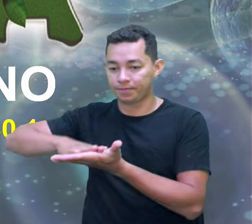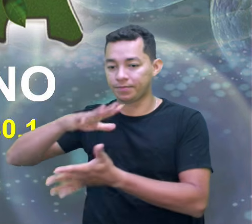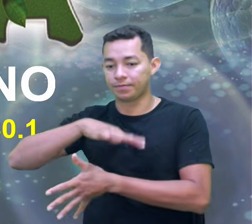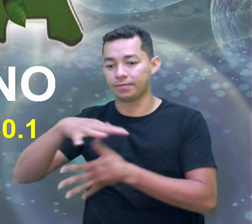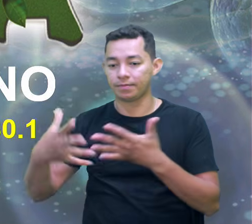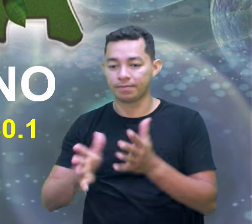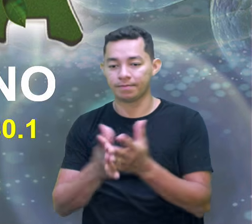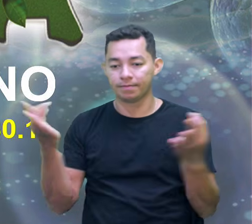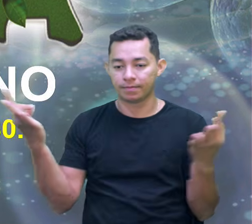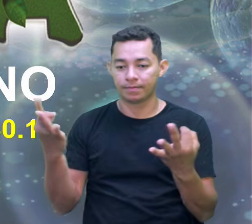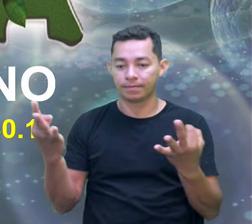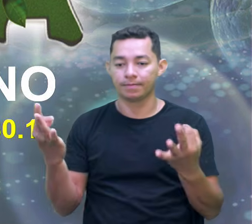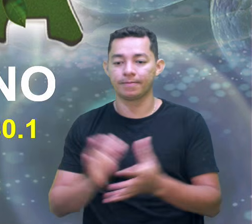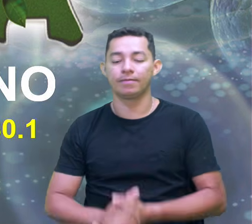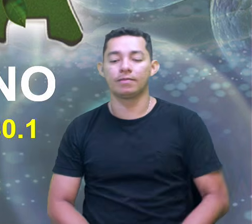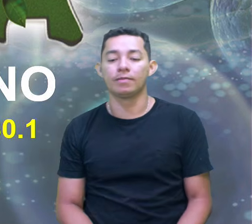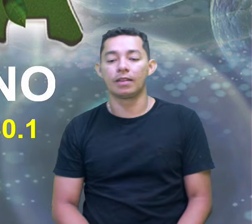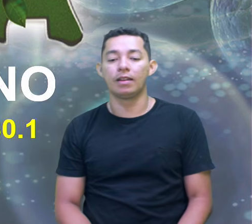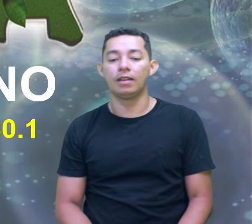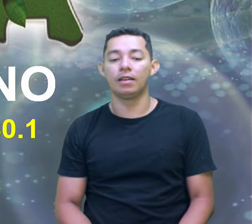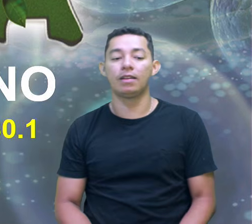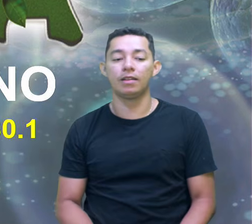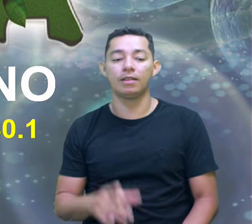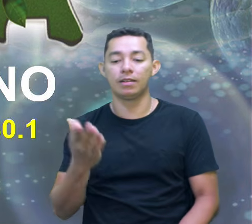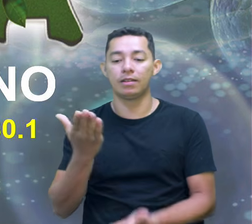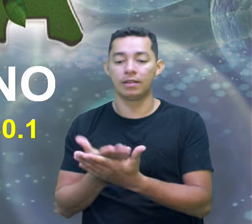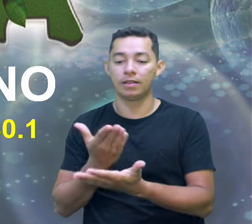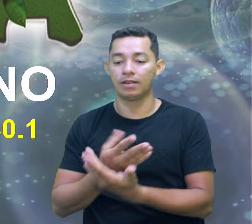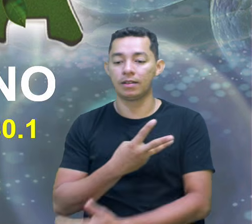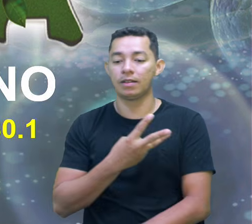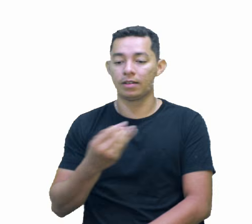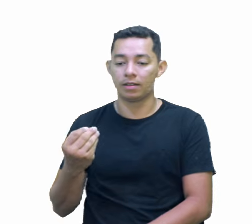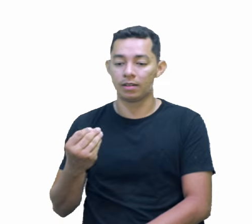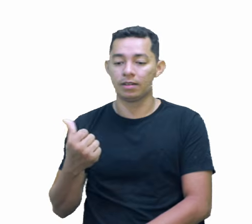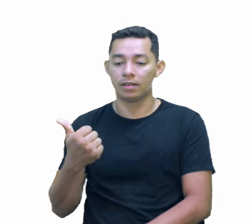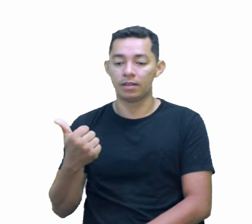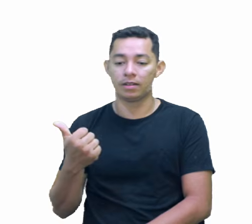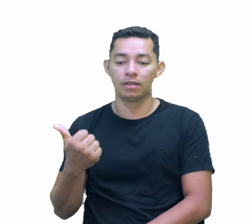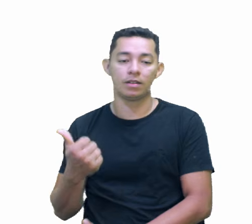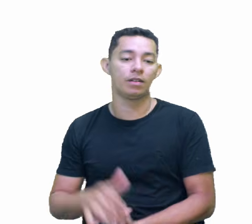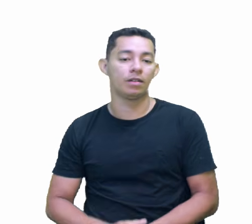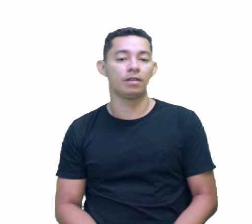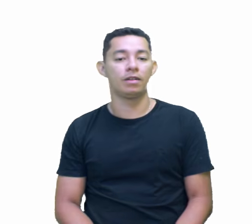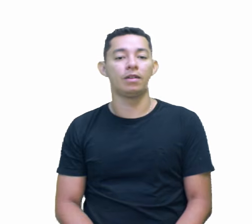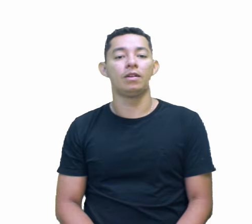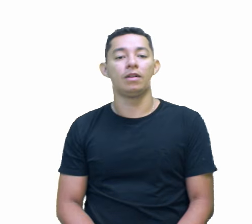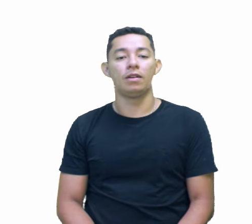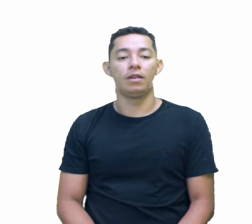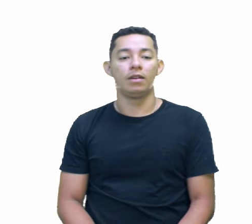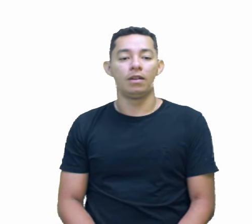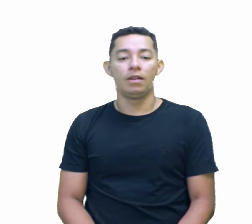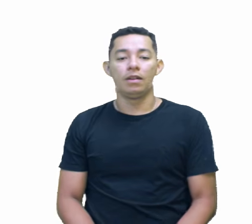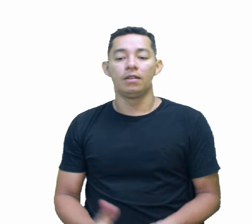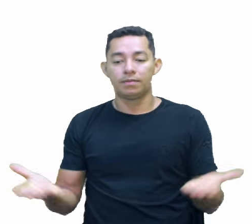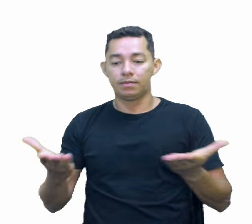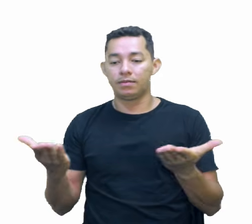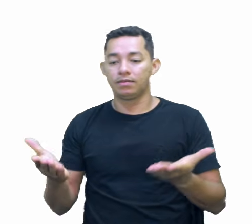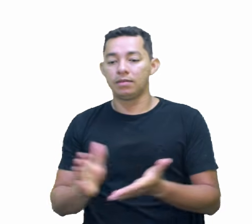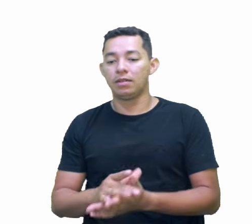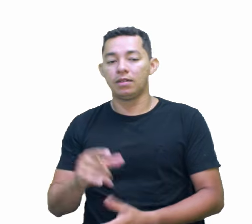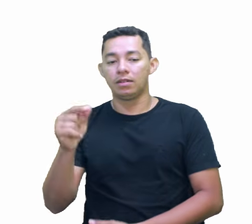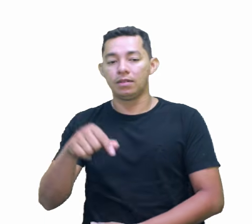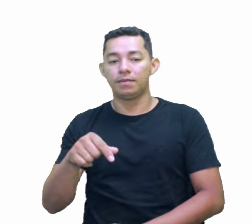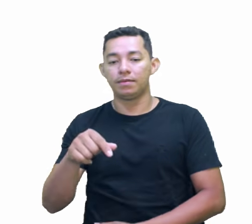Libras, topíssimo, né? Na aula 30. Vamos lá, então. Hoje, nessa parte